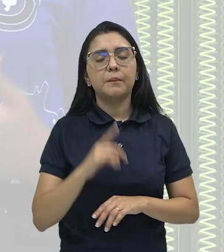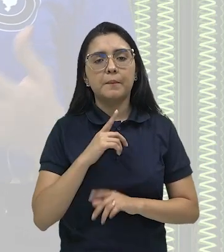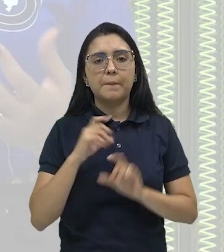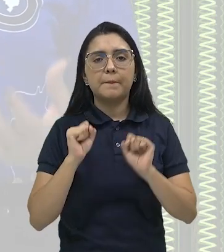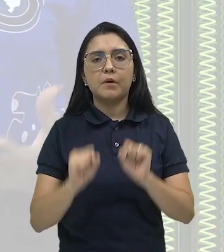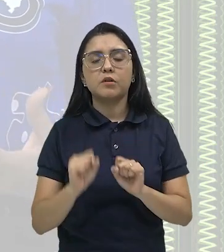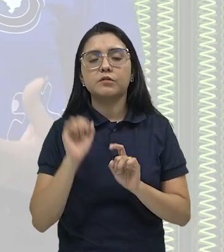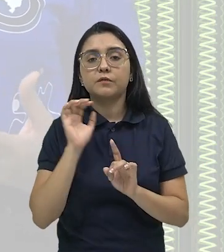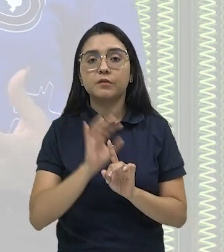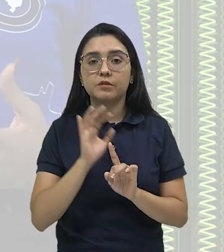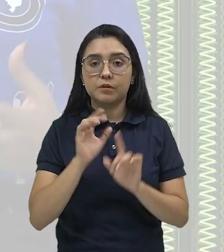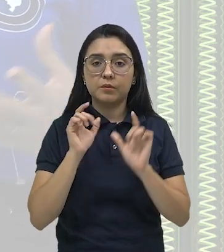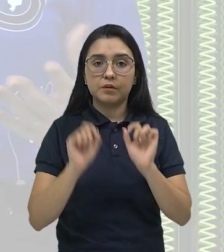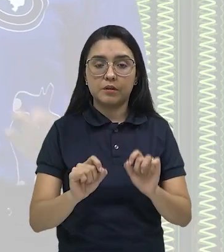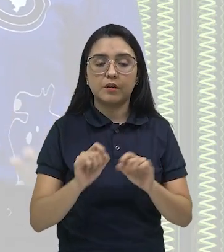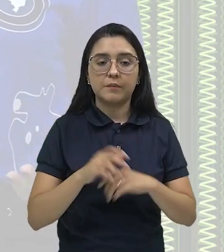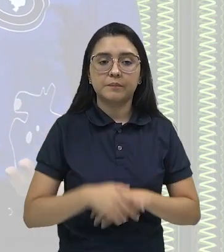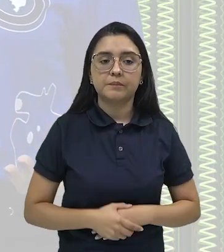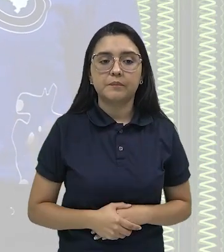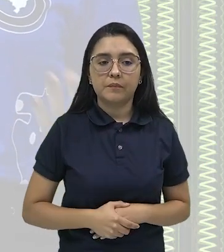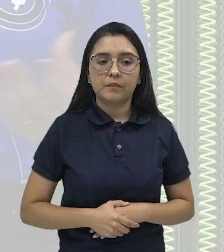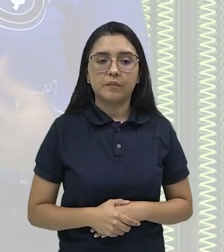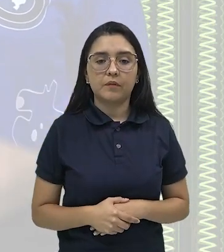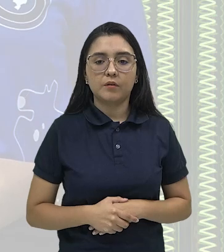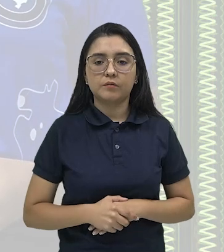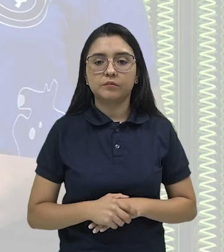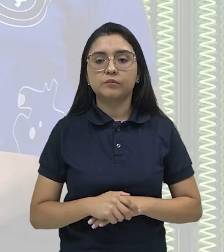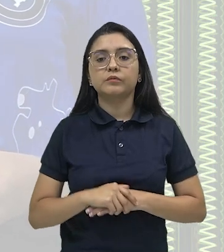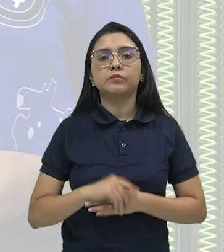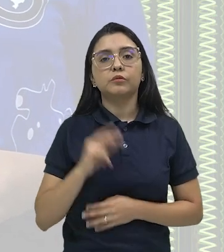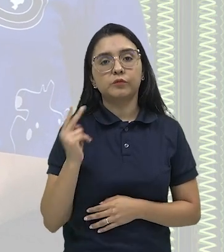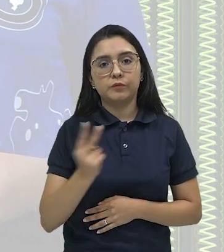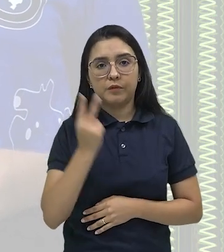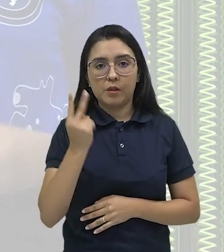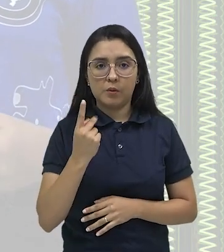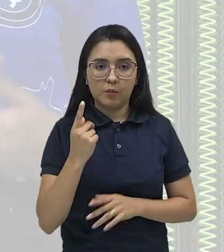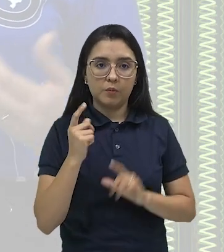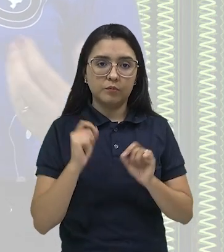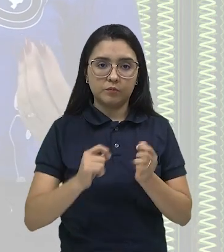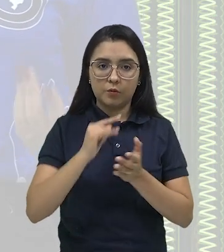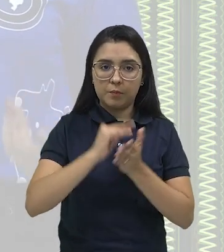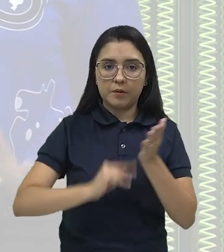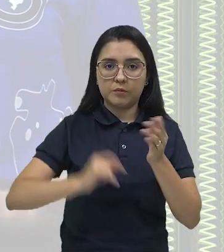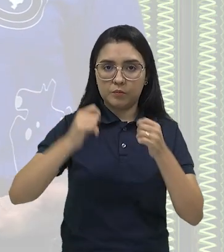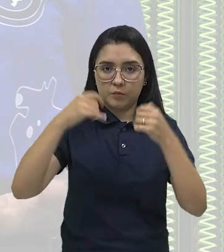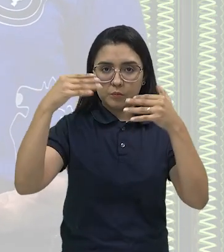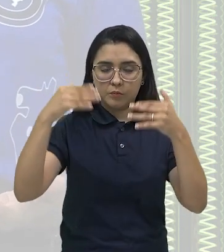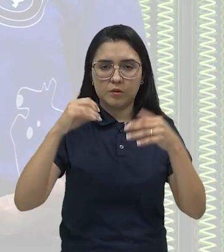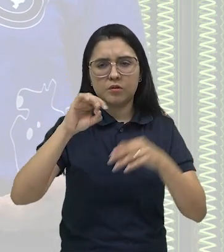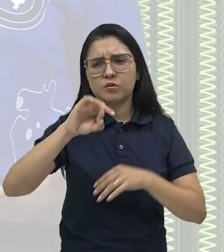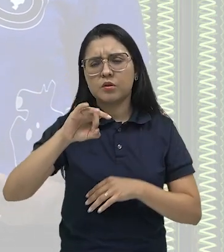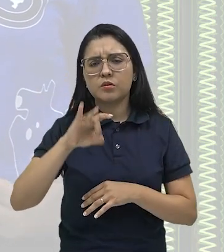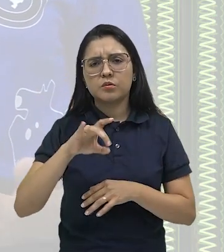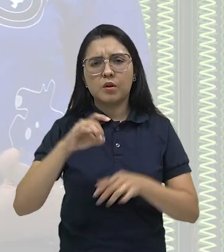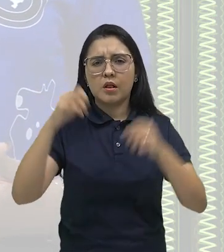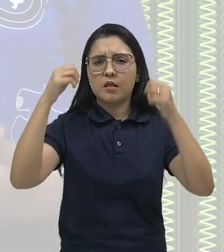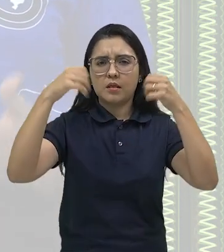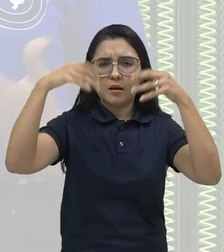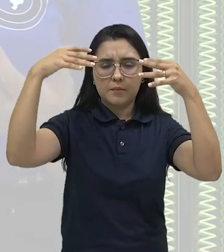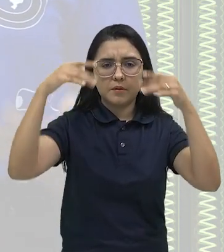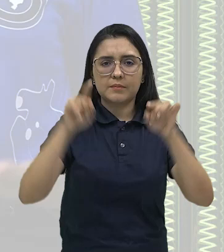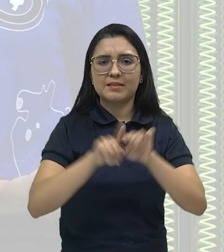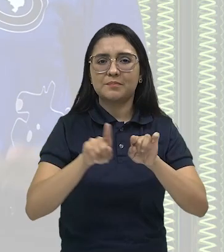influenciar completamente no resultado final das nossas contas. Não apenas as lâmpadas, mas